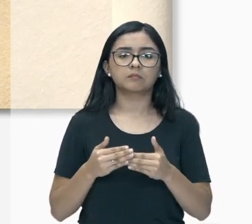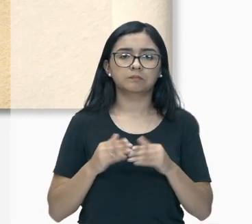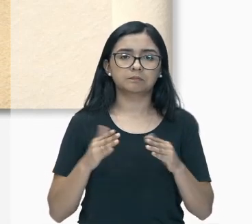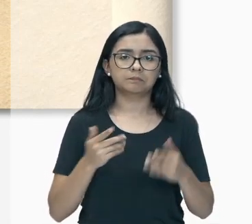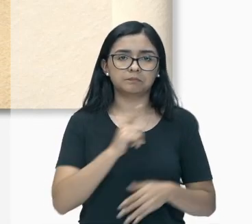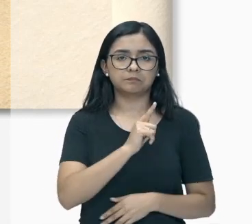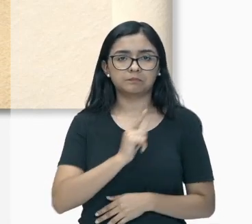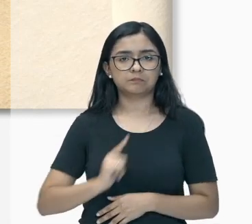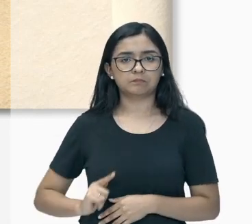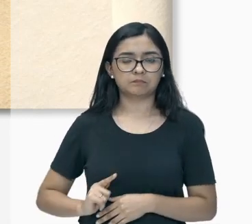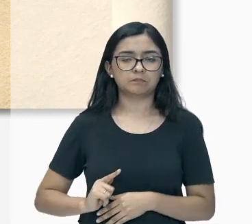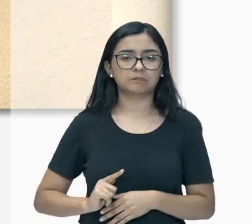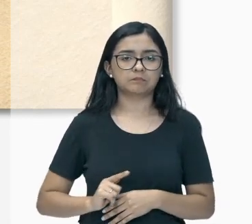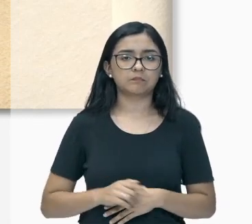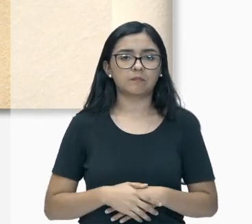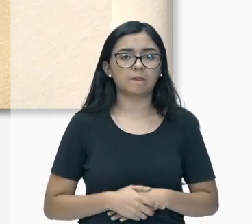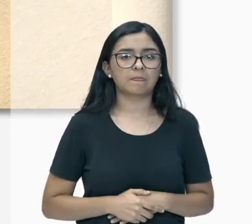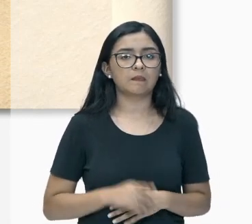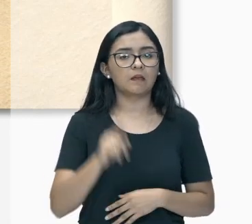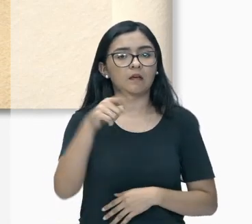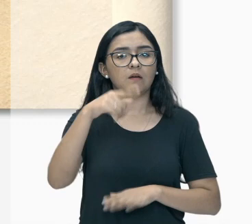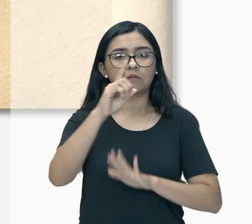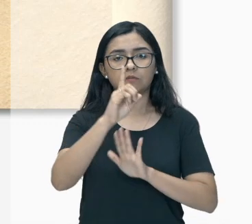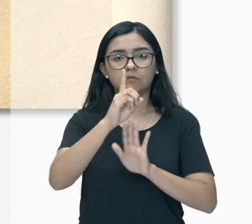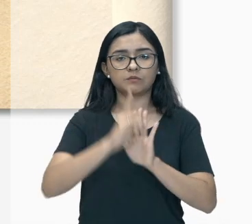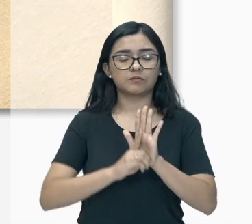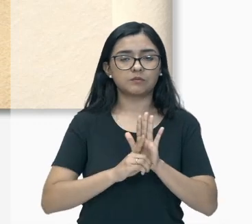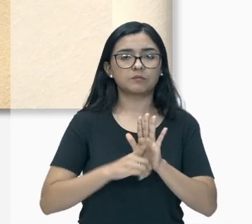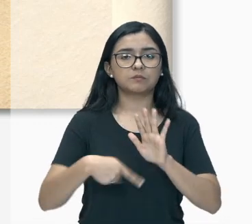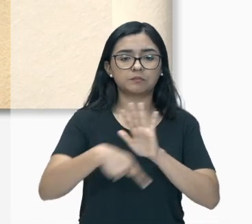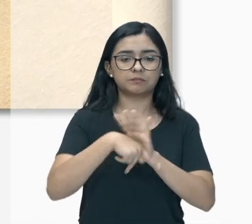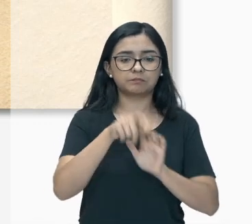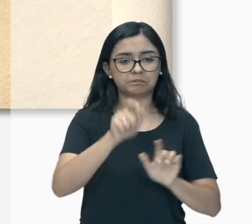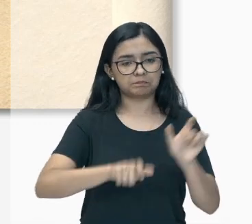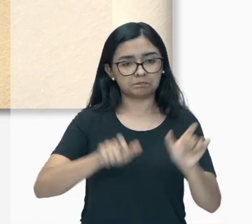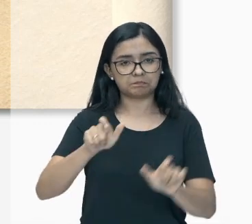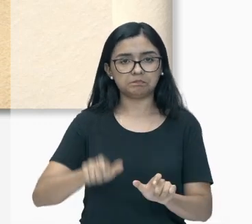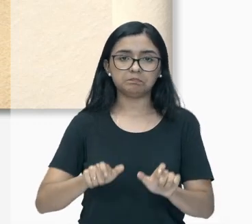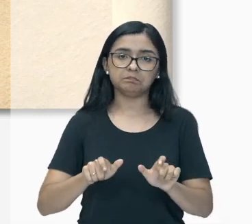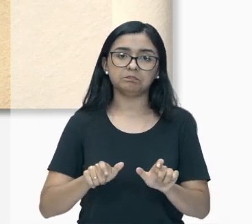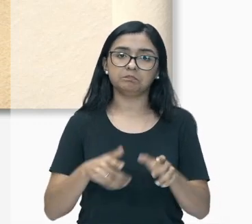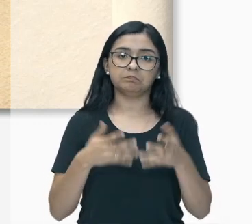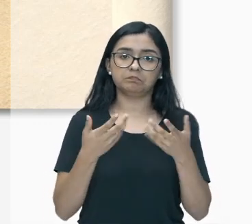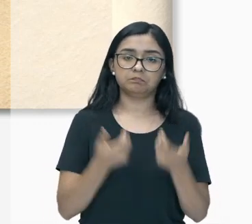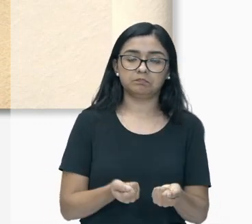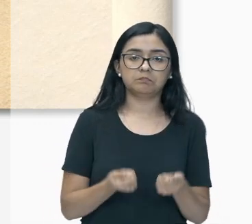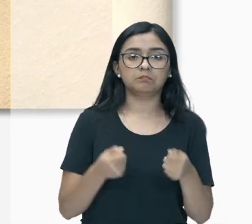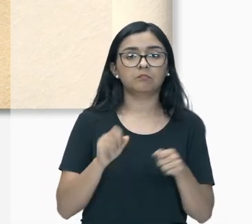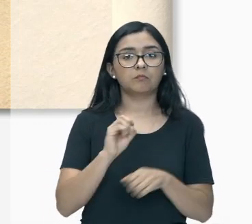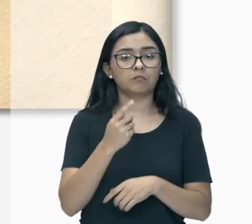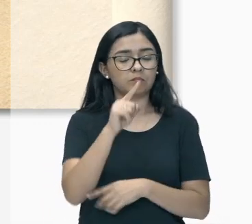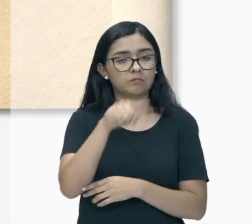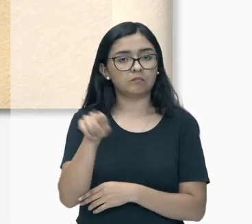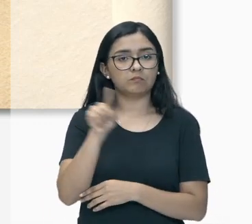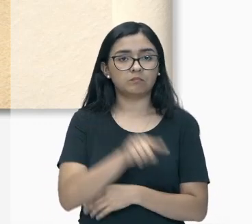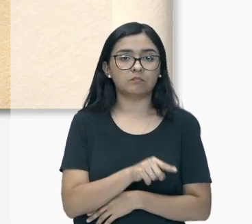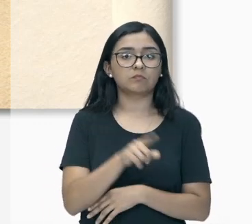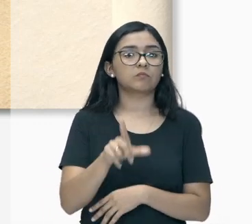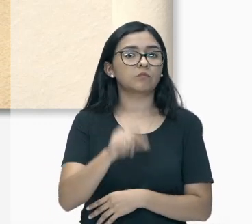torna destrutiva destas, é um direito do povo alterá-la ou aboli-la, e instituir um novo